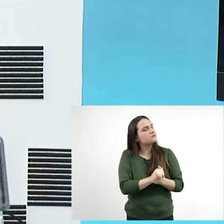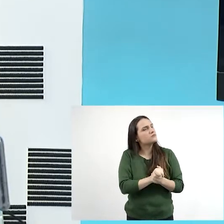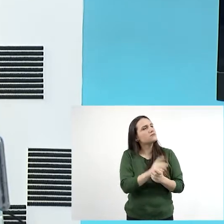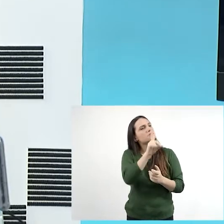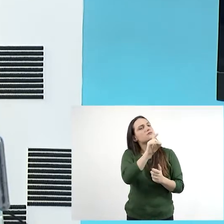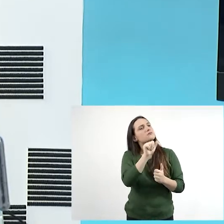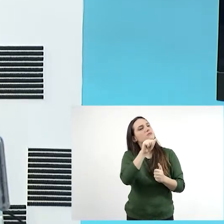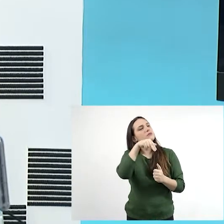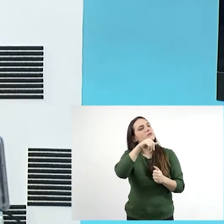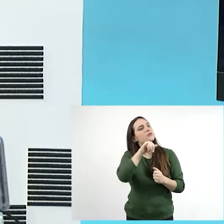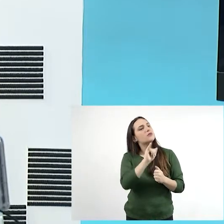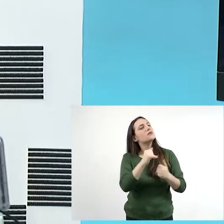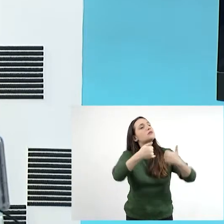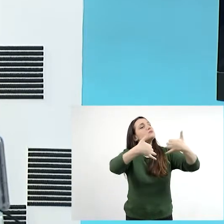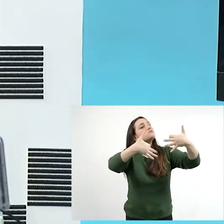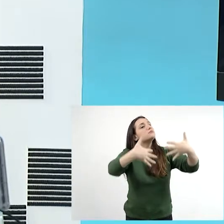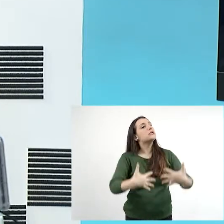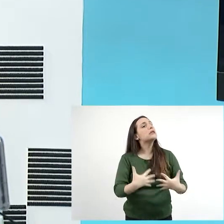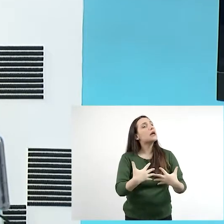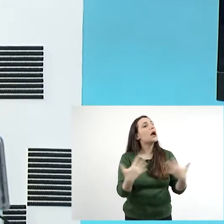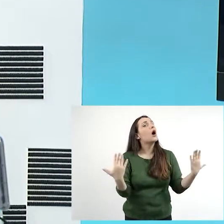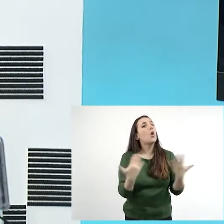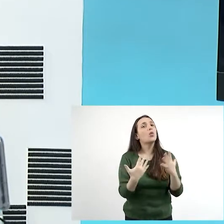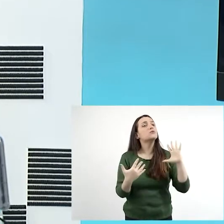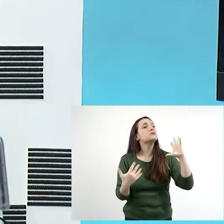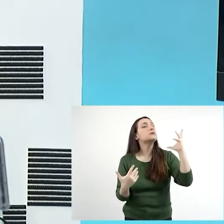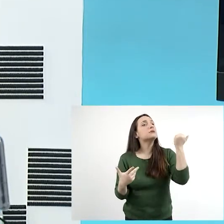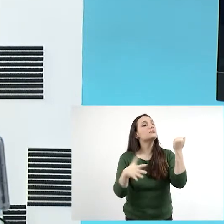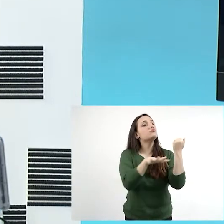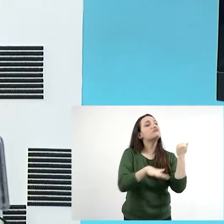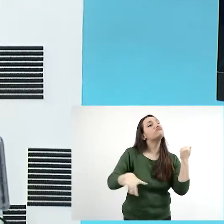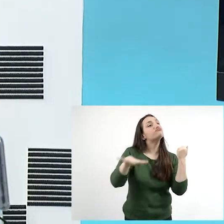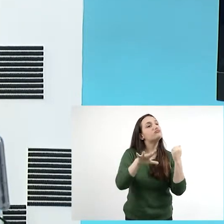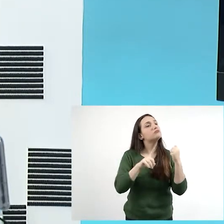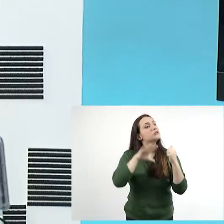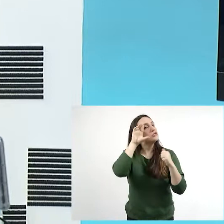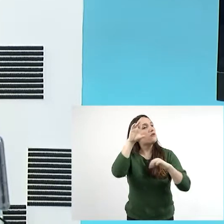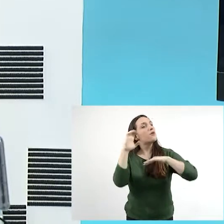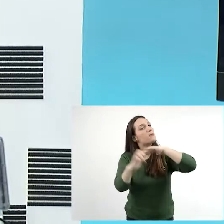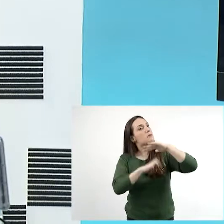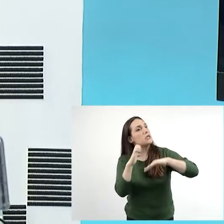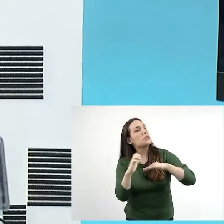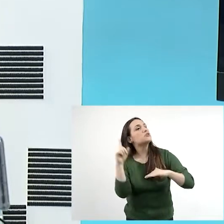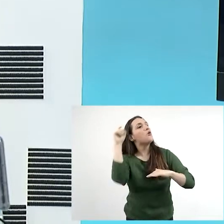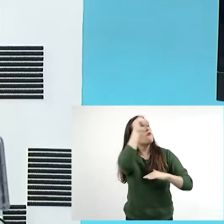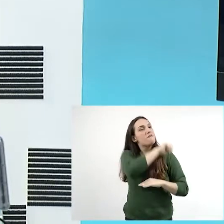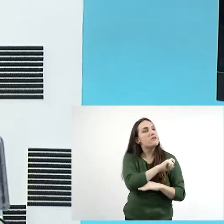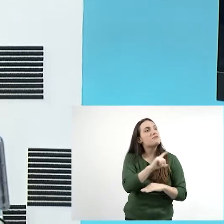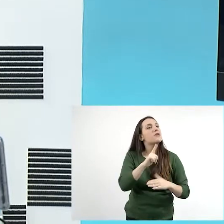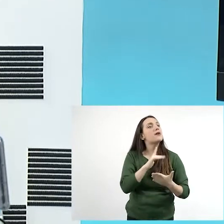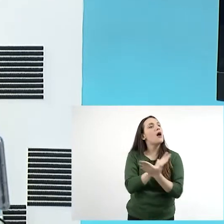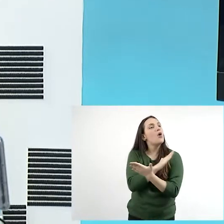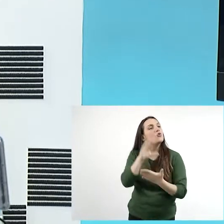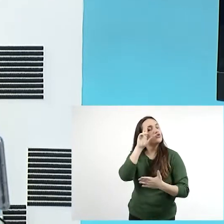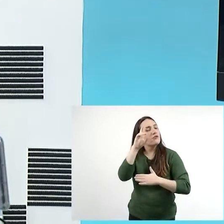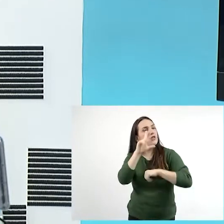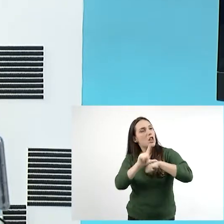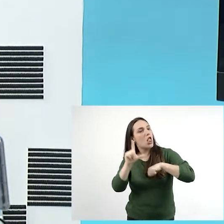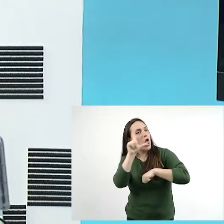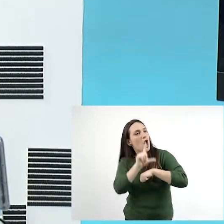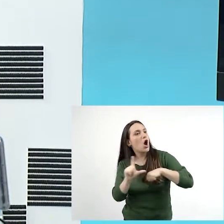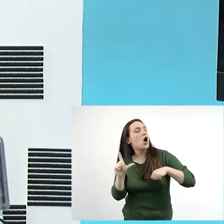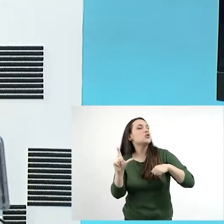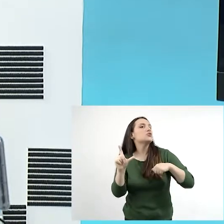nos falasse a respeito dessa situação que muitos empresários estão vivendo hoje, muitos comerciantes, muitas pessoas